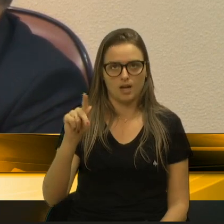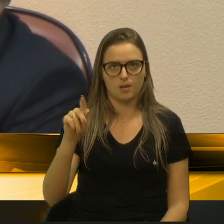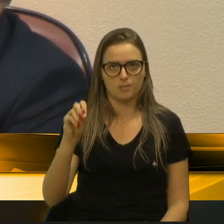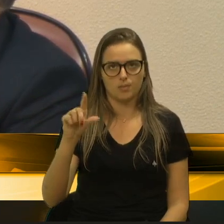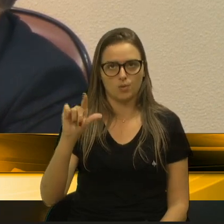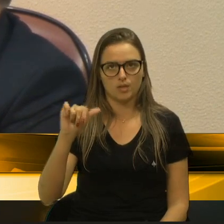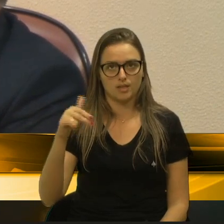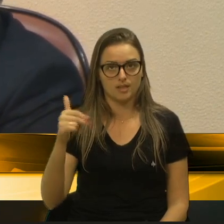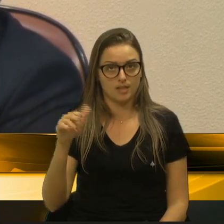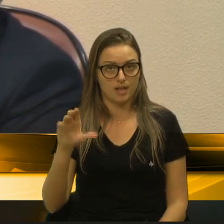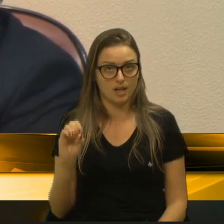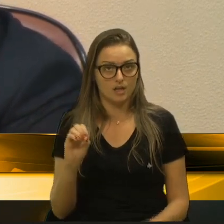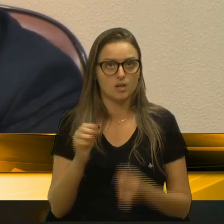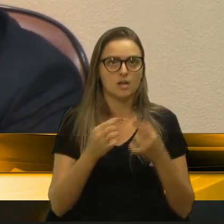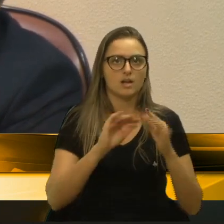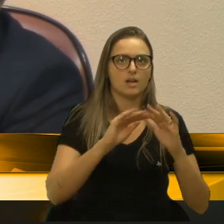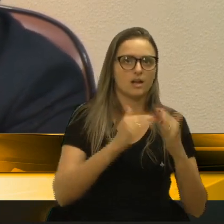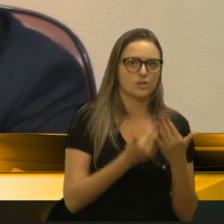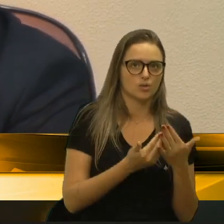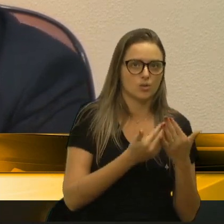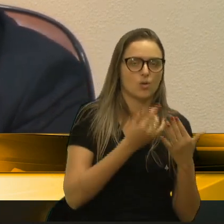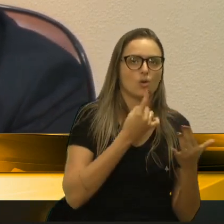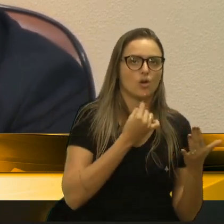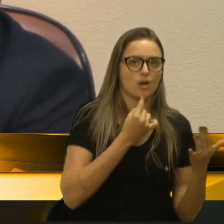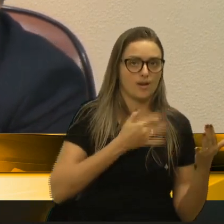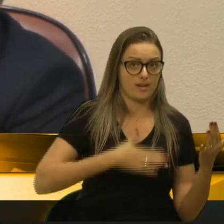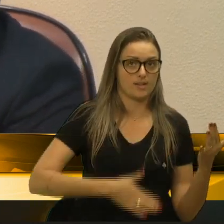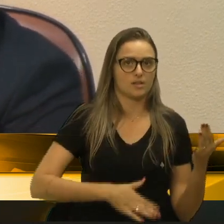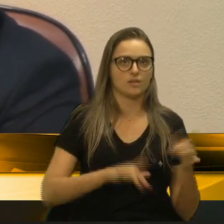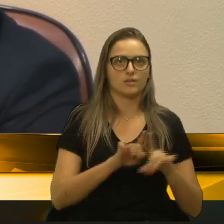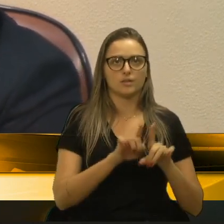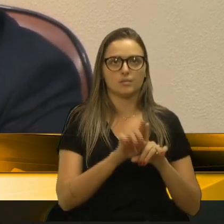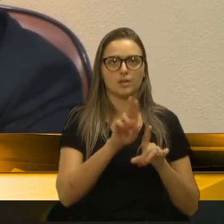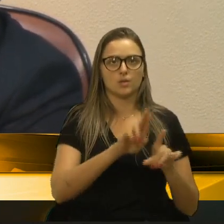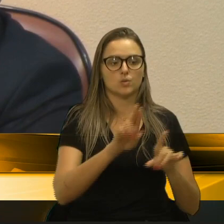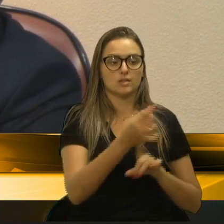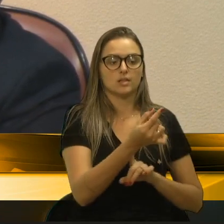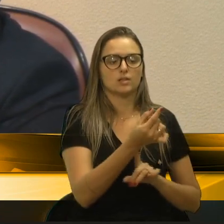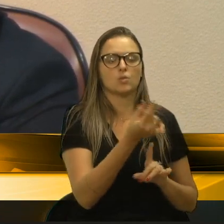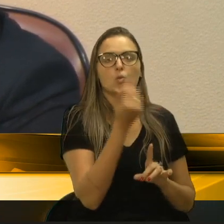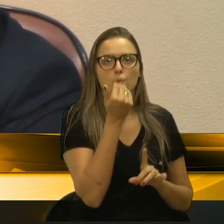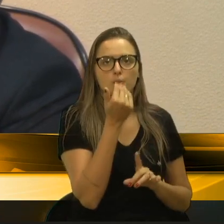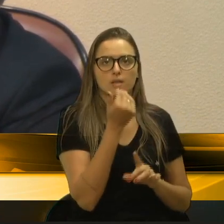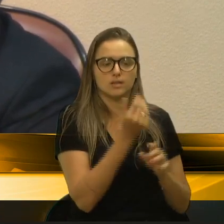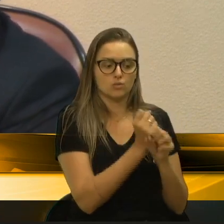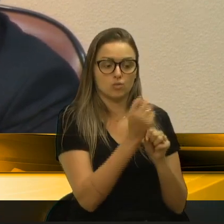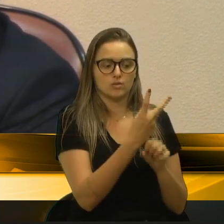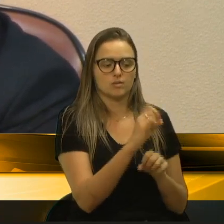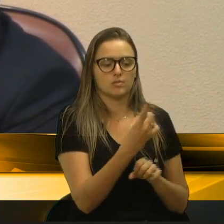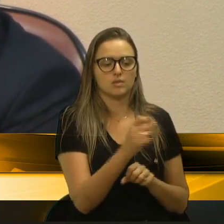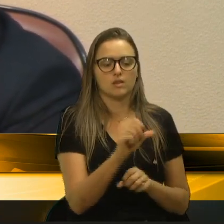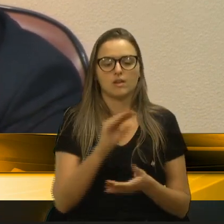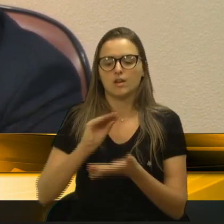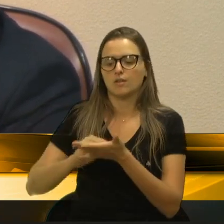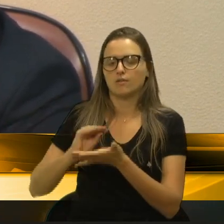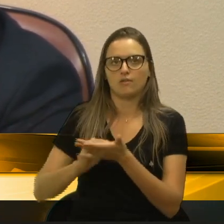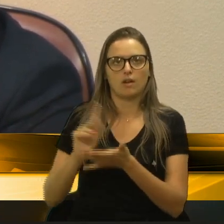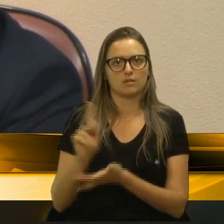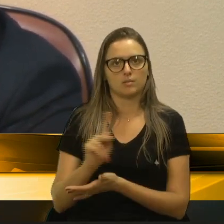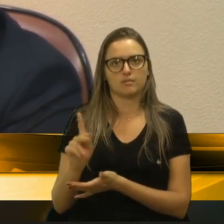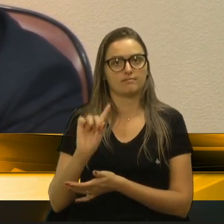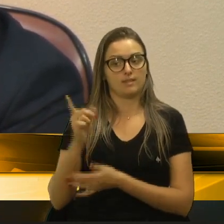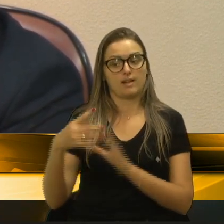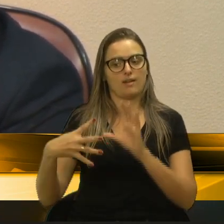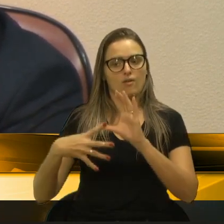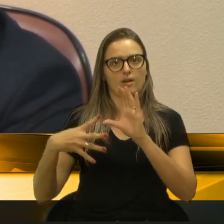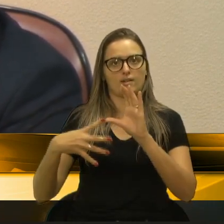numa situação não parecida, mas também tem, utilizando o estoque de 2019. Então, junte-se a isso. Falta de professores, não adianta a